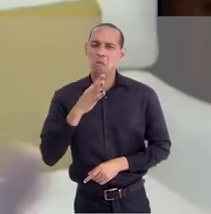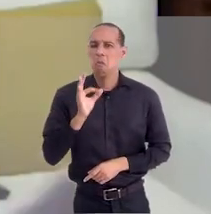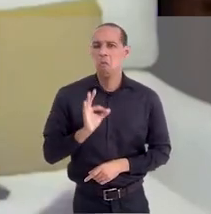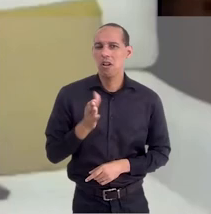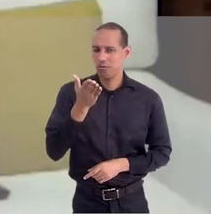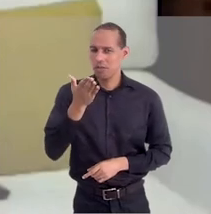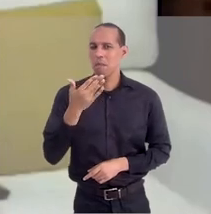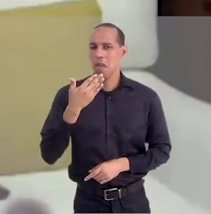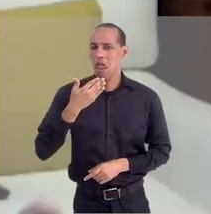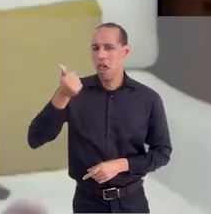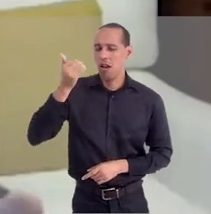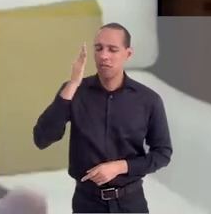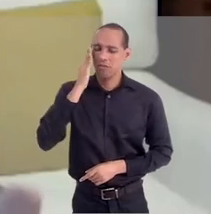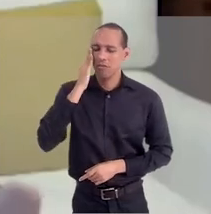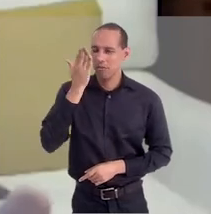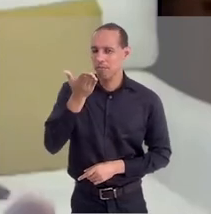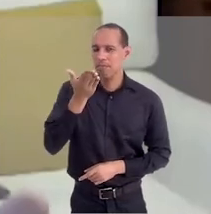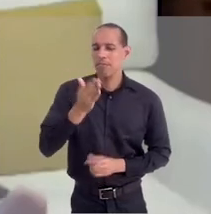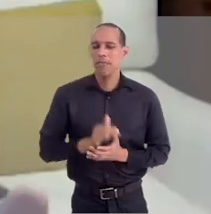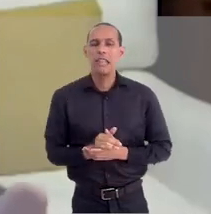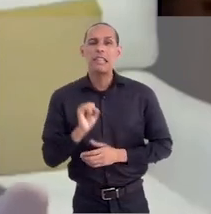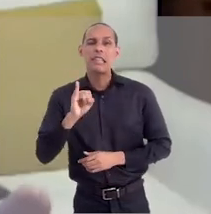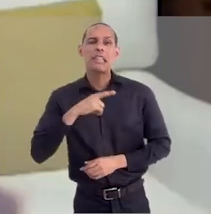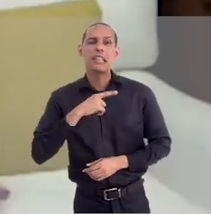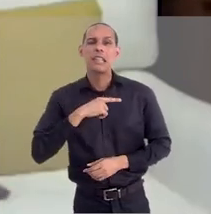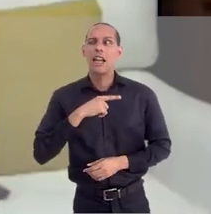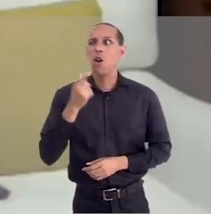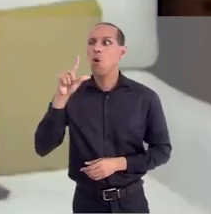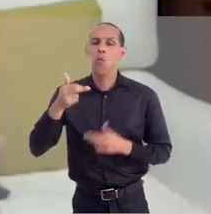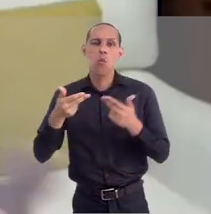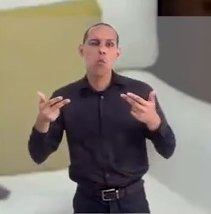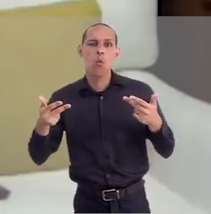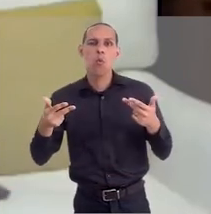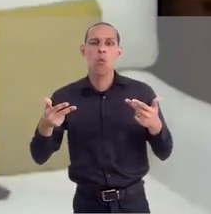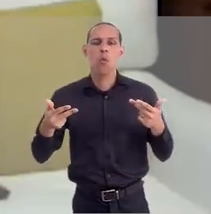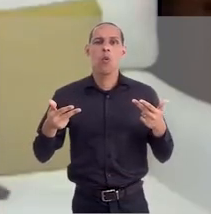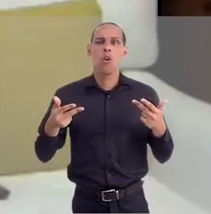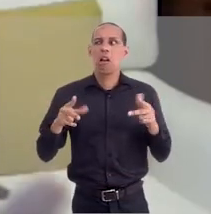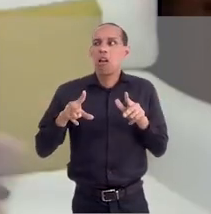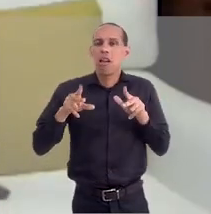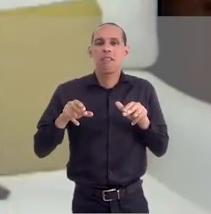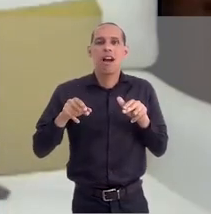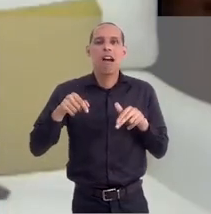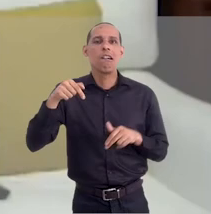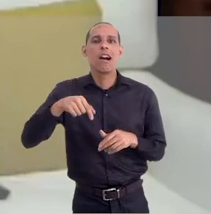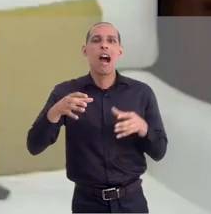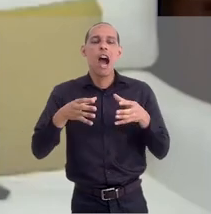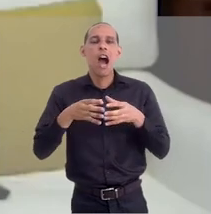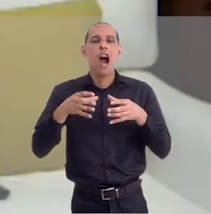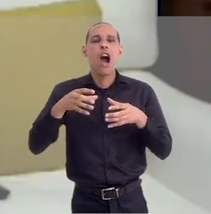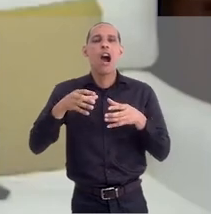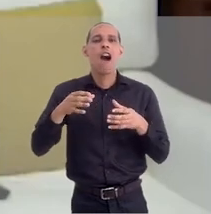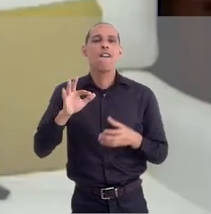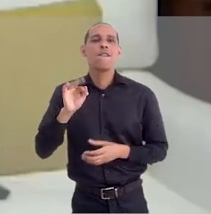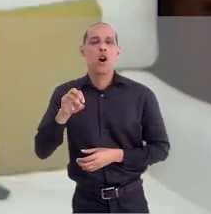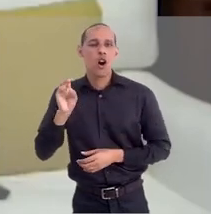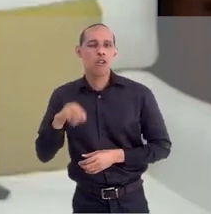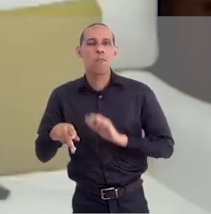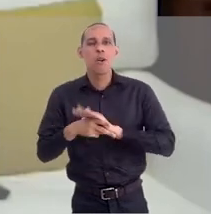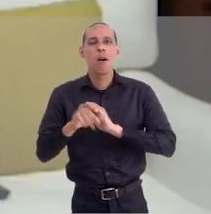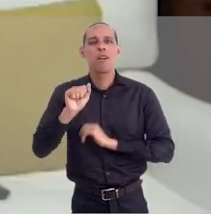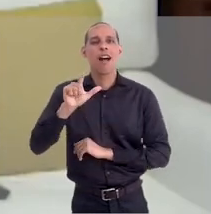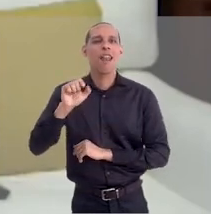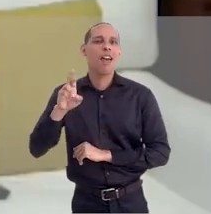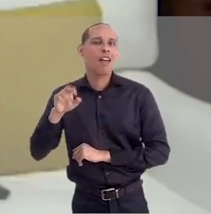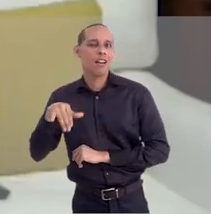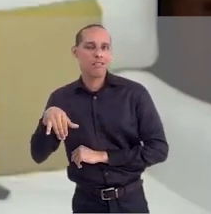sei, eu não conheço, você deve saber disso melhor do que eu, se existe algo parecido o fórum que nós temos aqui no Rio de Janeiro, o Fórum da